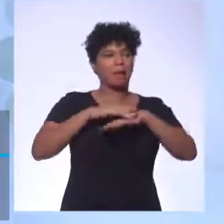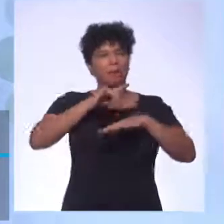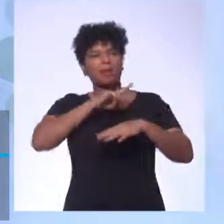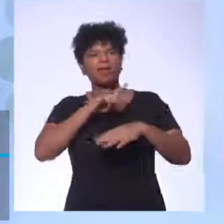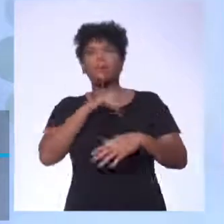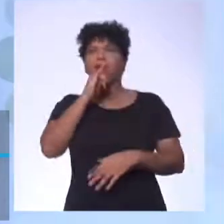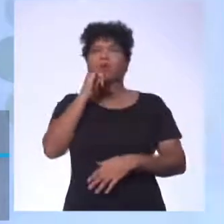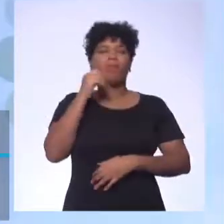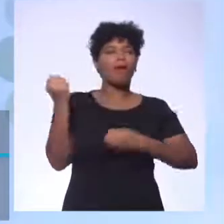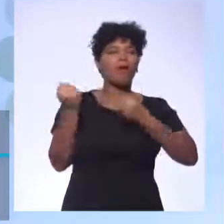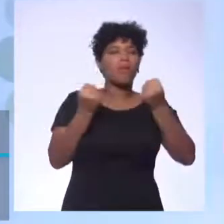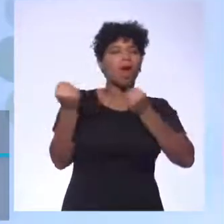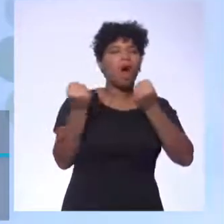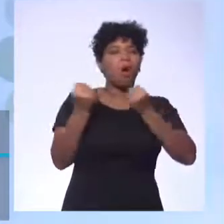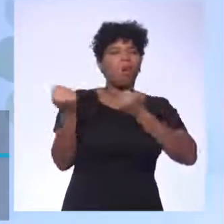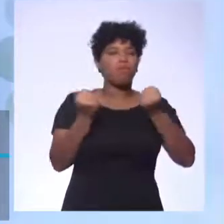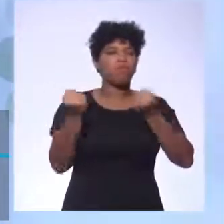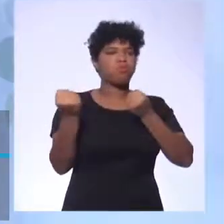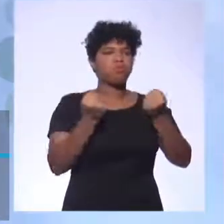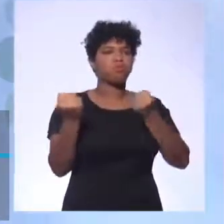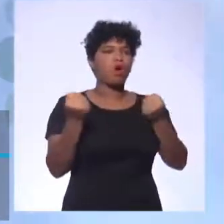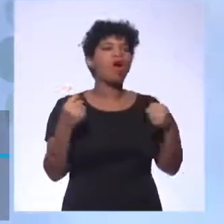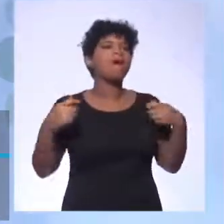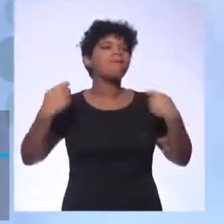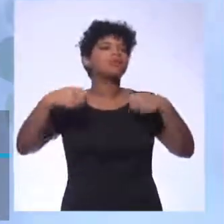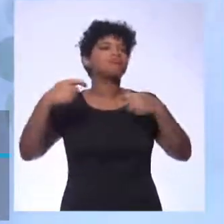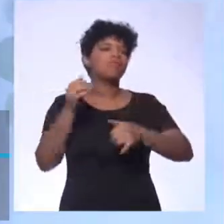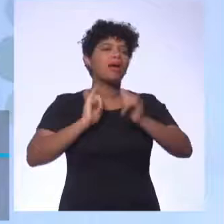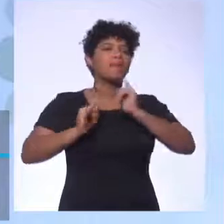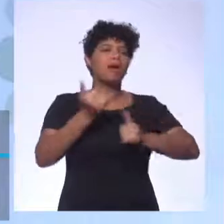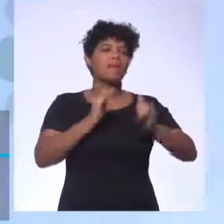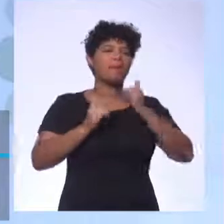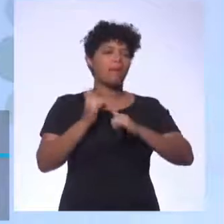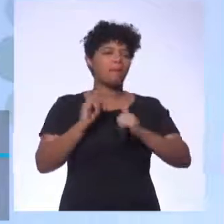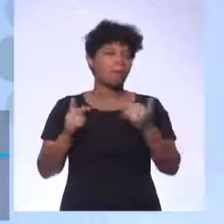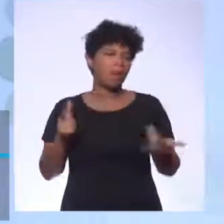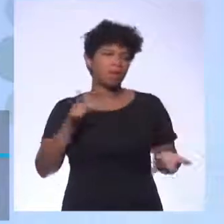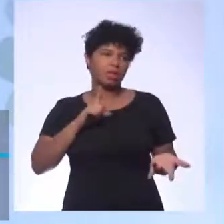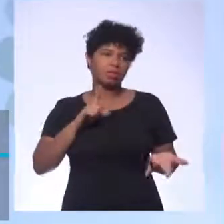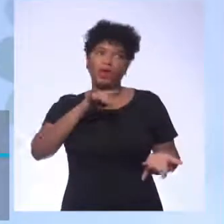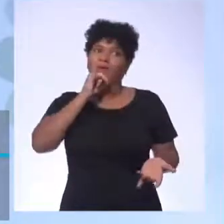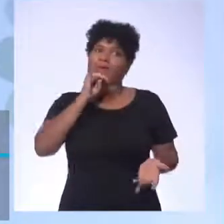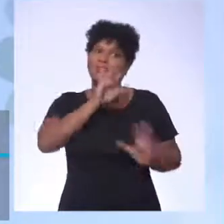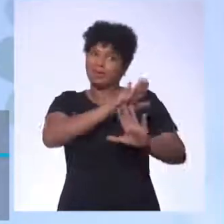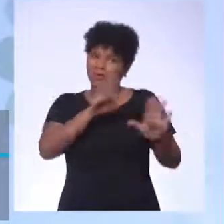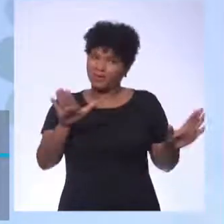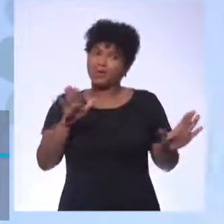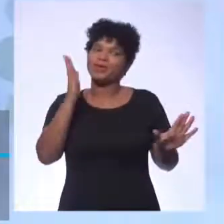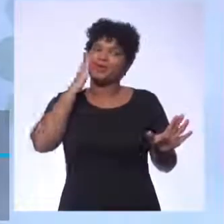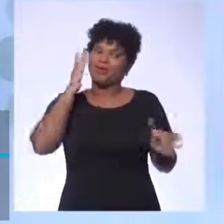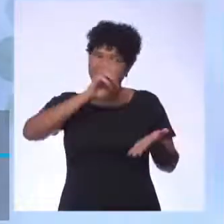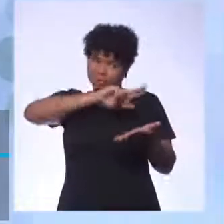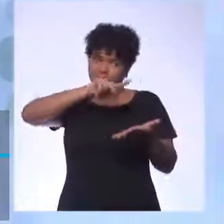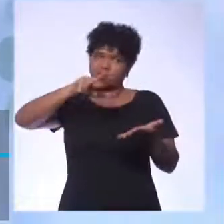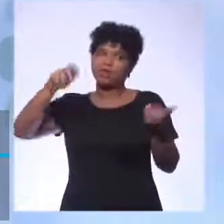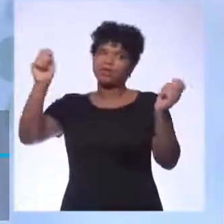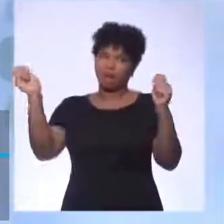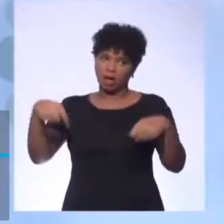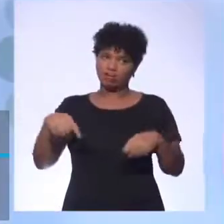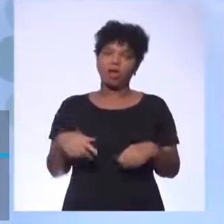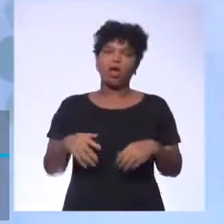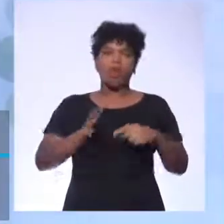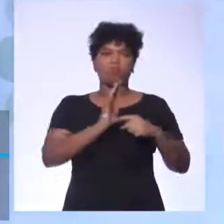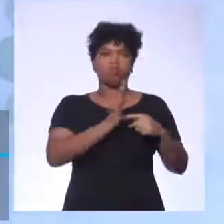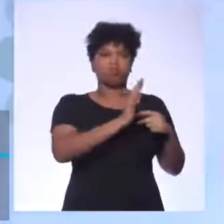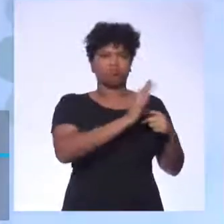nos automóveis, tal, para eu movimentar o automóvel, eu acabo produzindo um exemplo, né? Mas a gente sabe que tem vários outros maquinários aí,